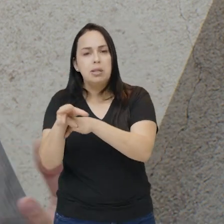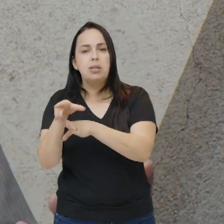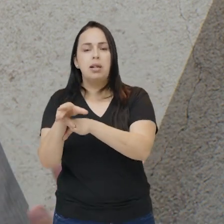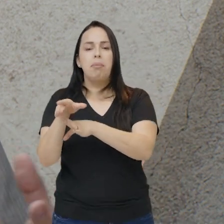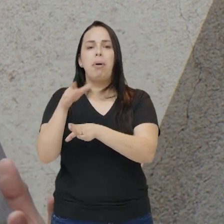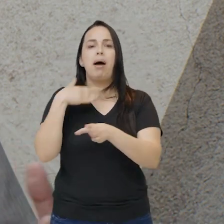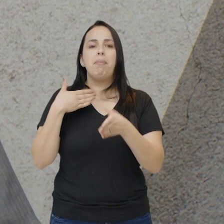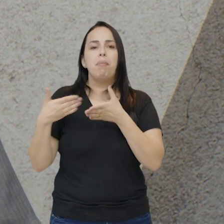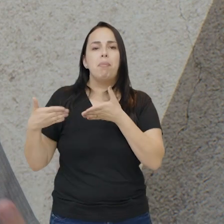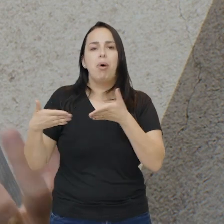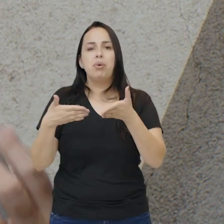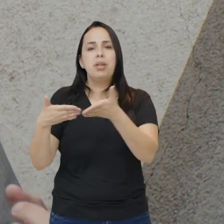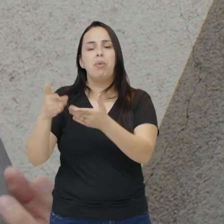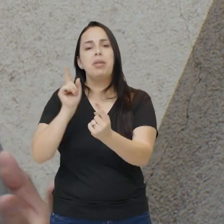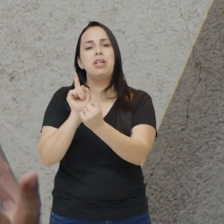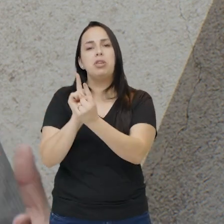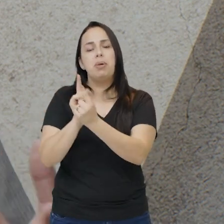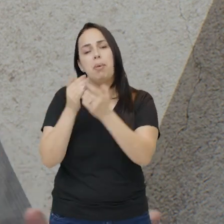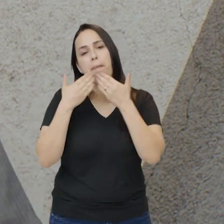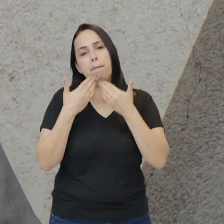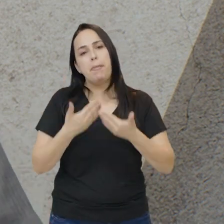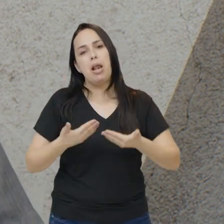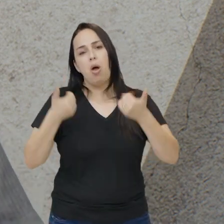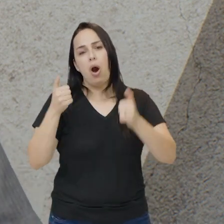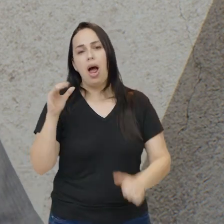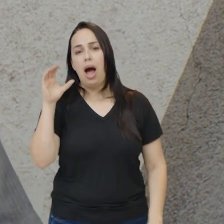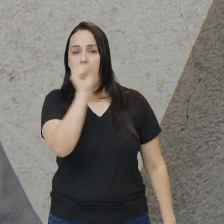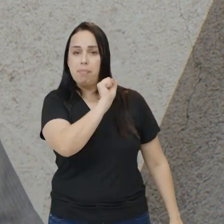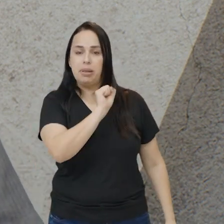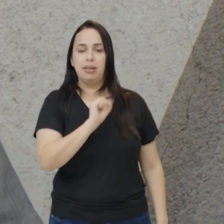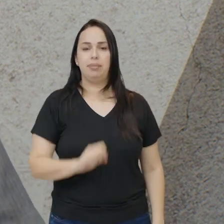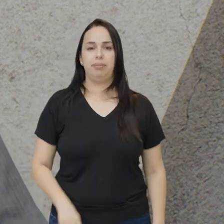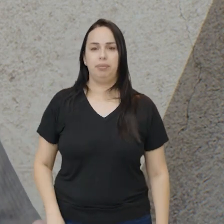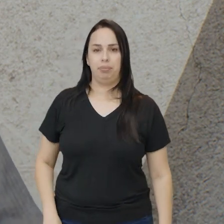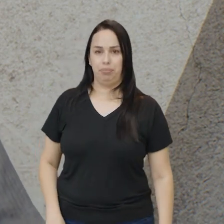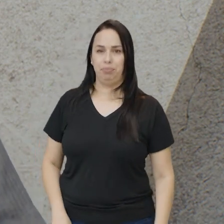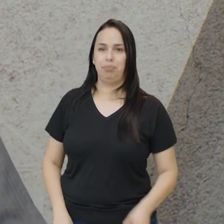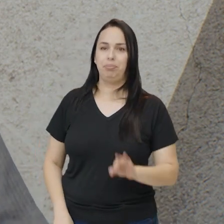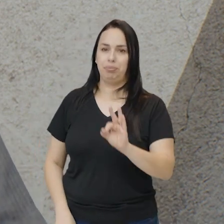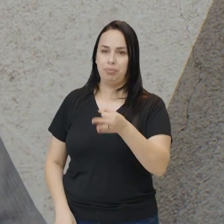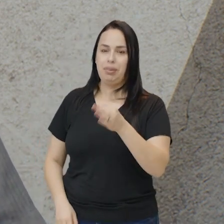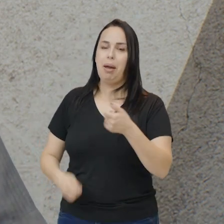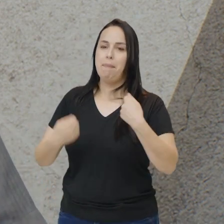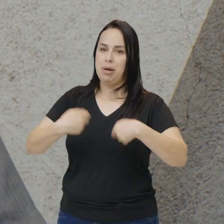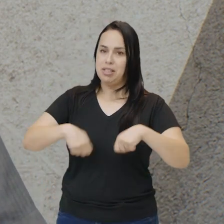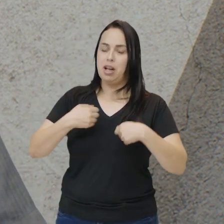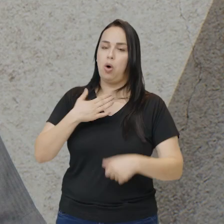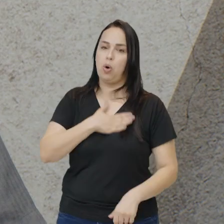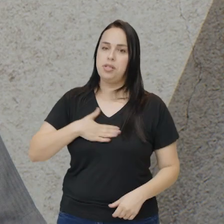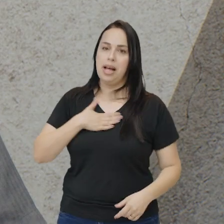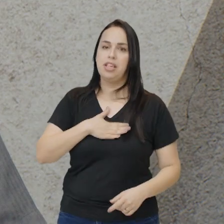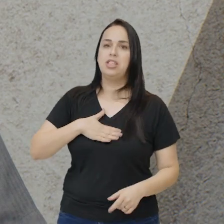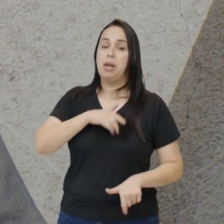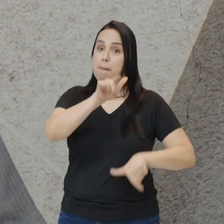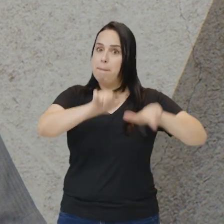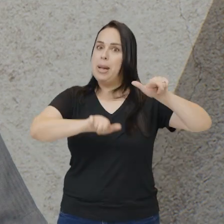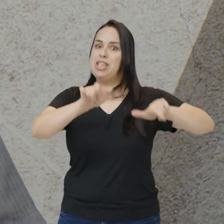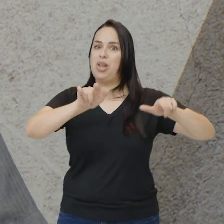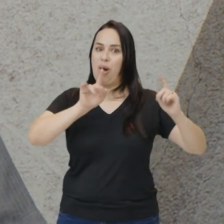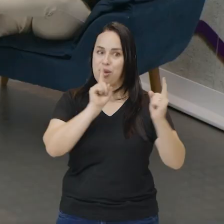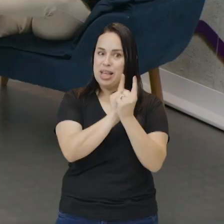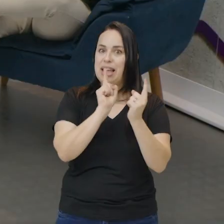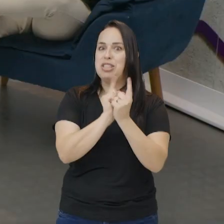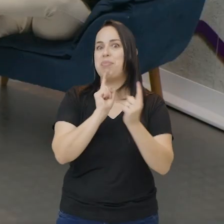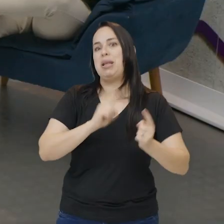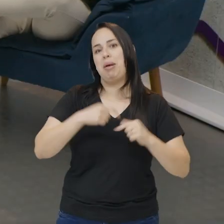orientar o cliente da melhor forma ali para conduzir esse atendimento de forma mais rápida e objetiva. Tem que gostar de pessoas. Tem